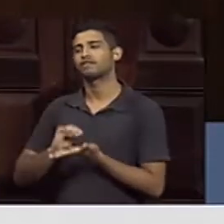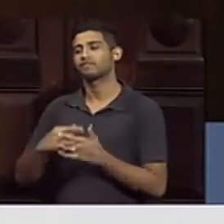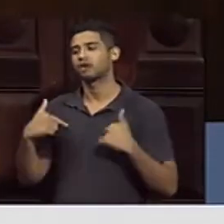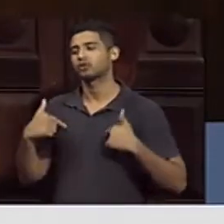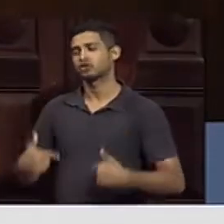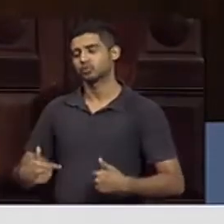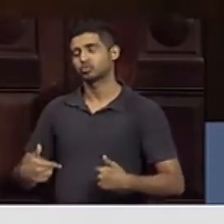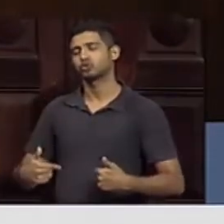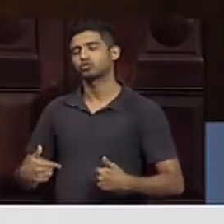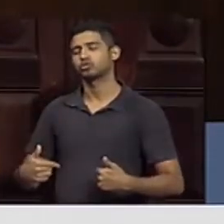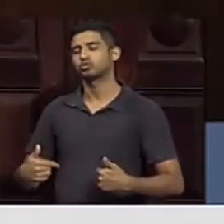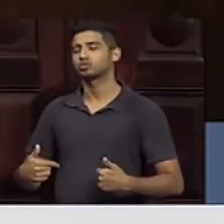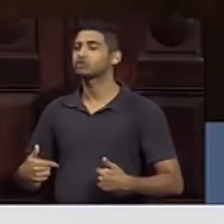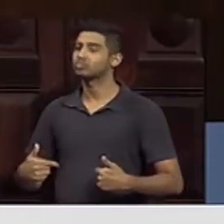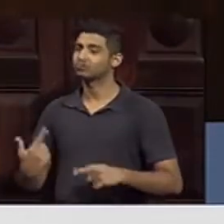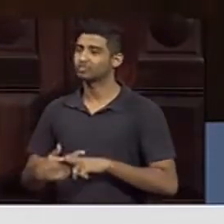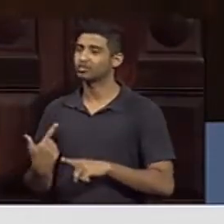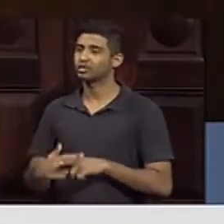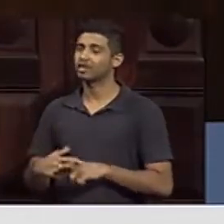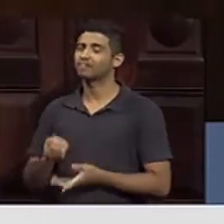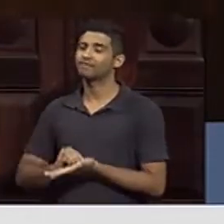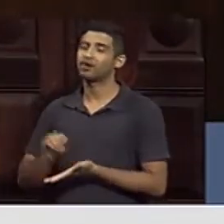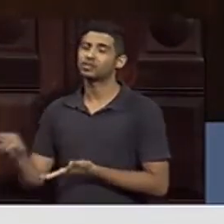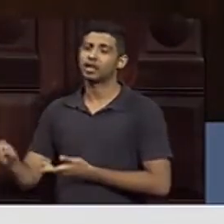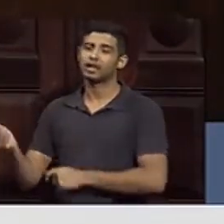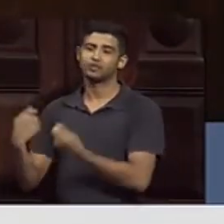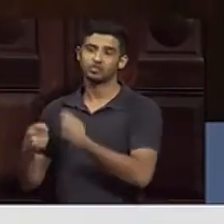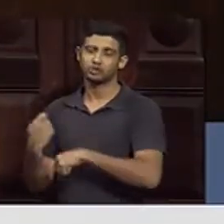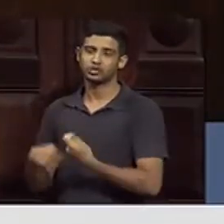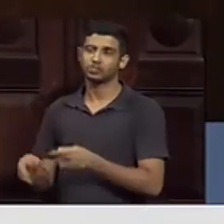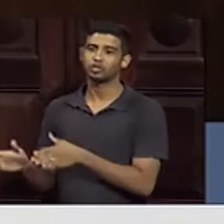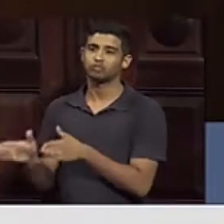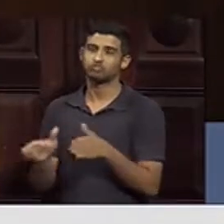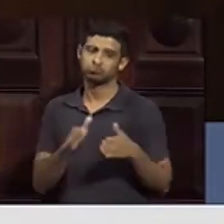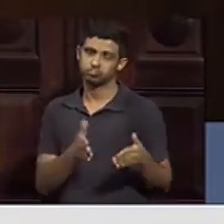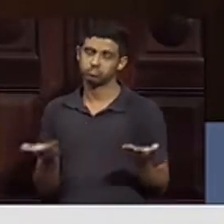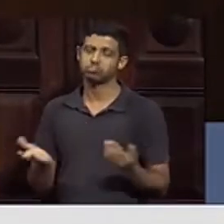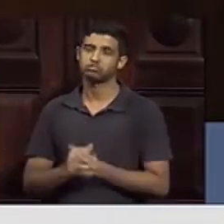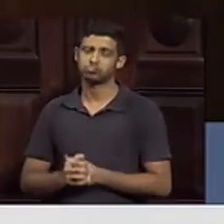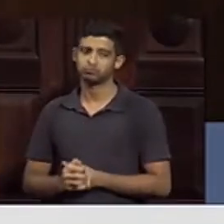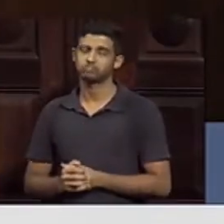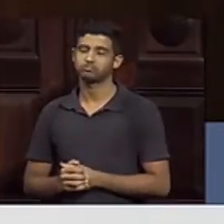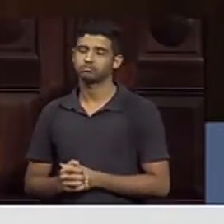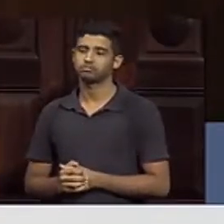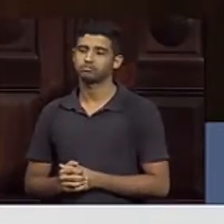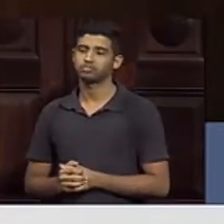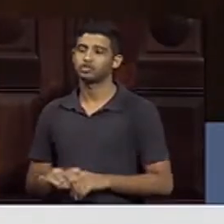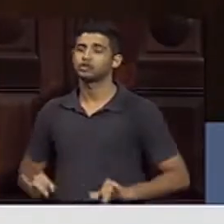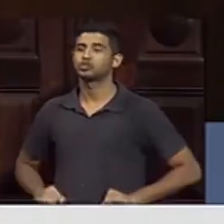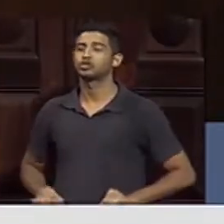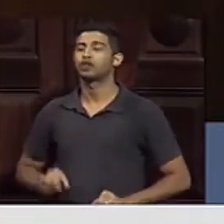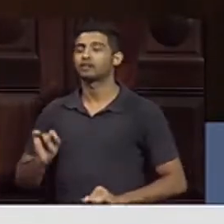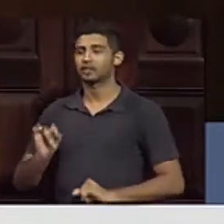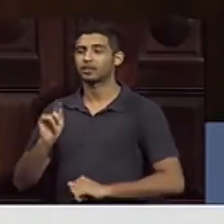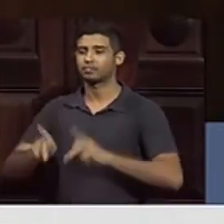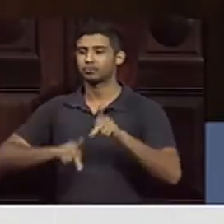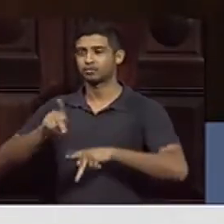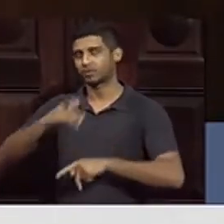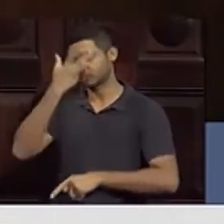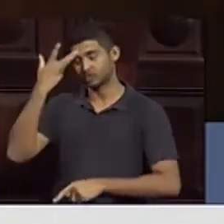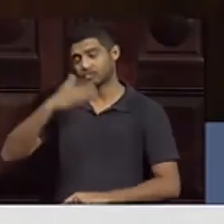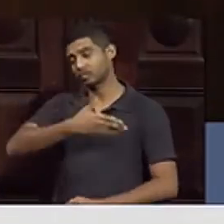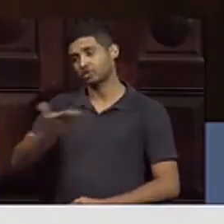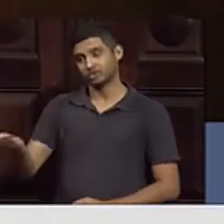atual gestão que eu considero covardes com o setor da população que é extremamente vulnerabilizado, aqueles